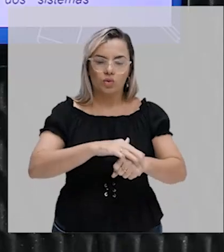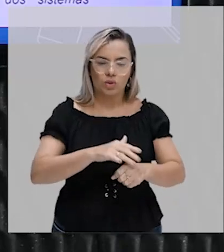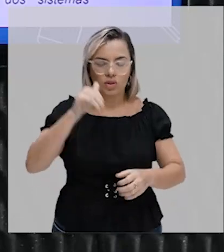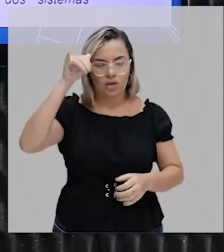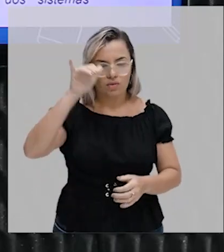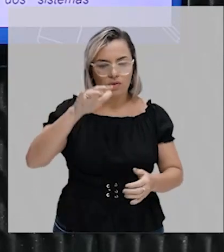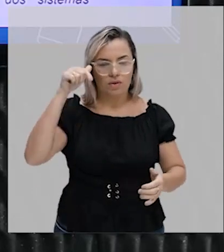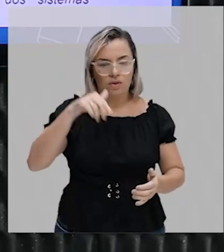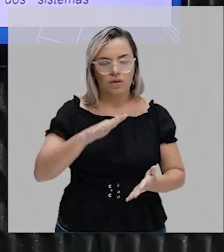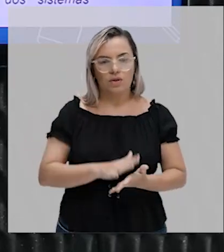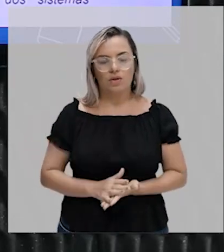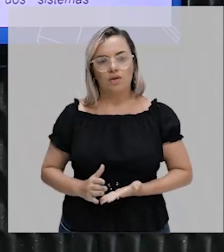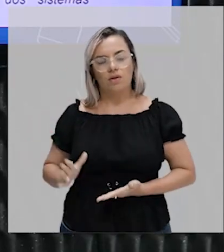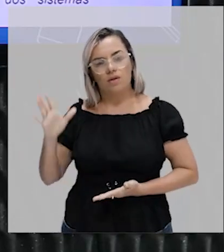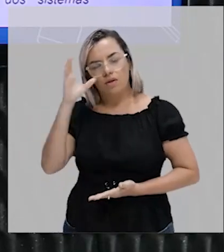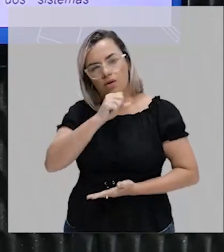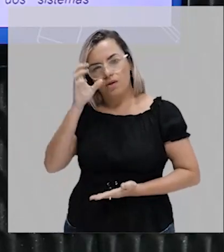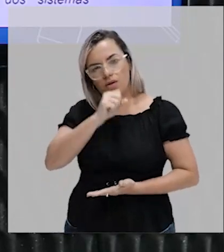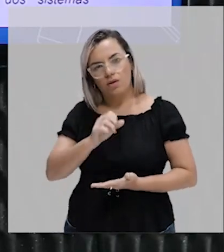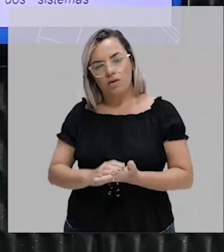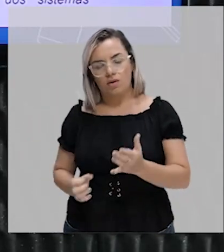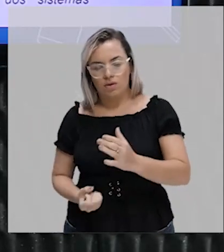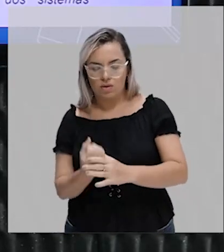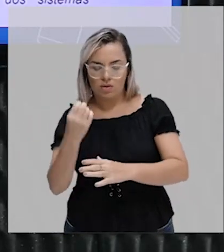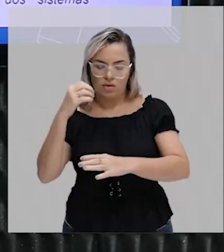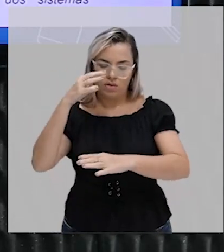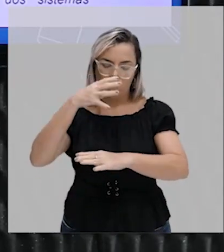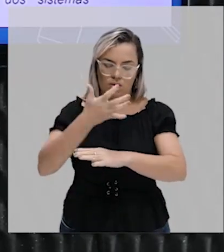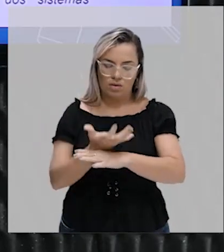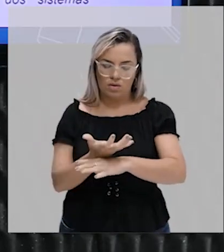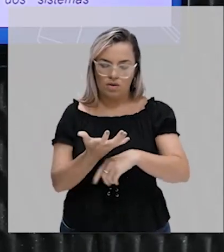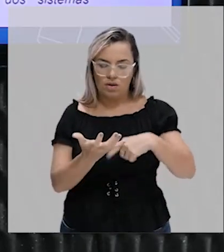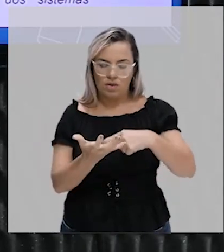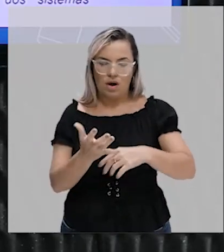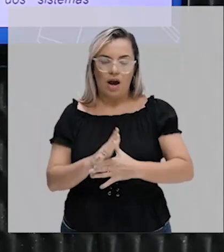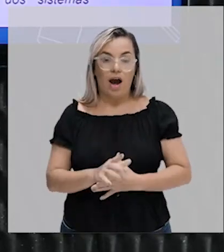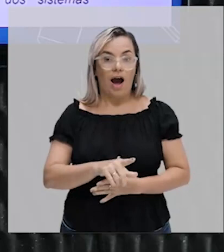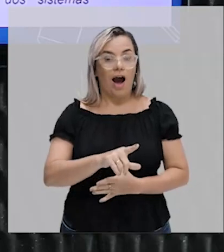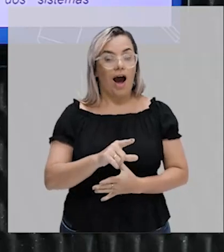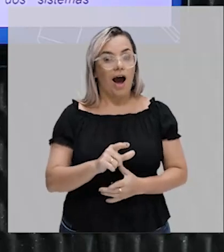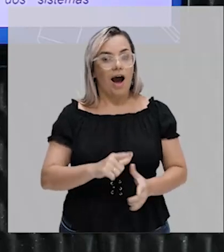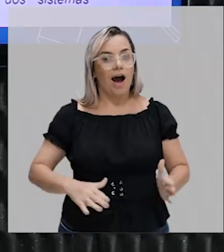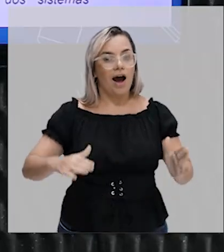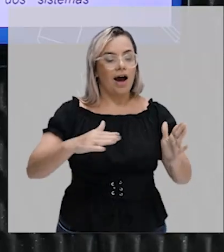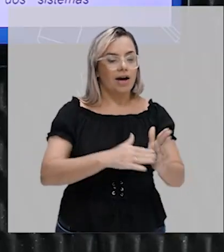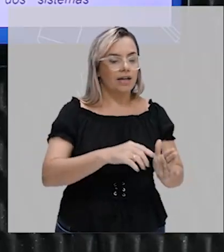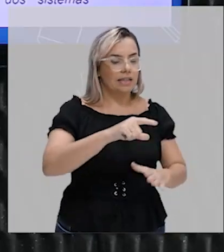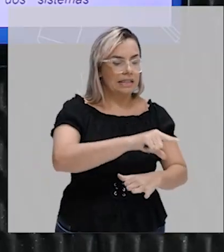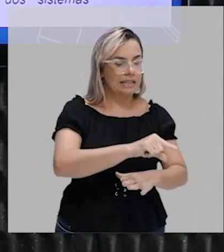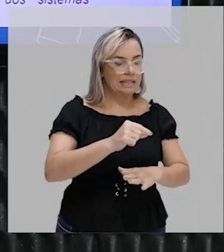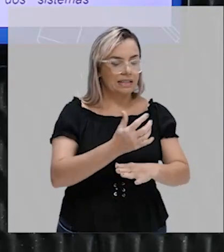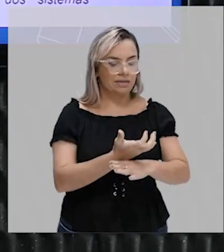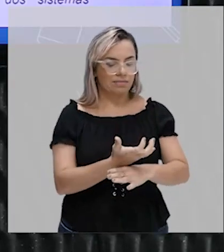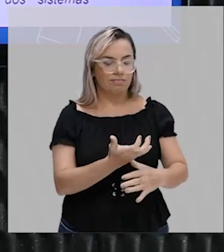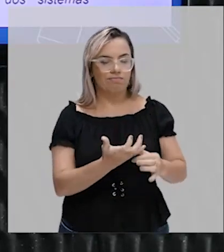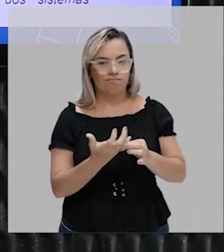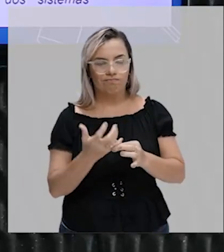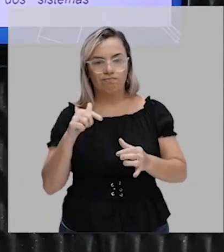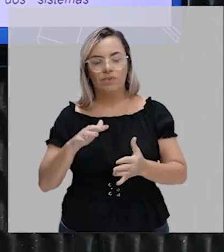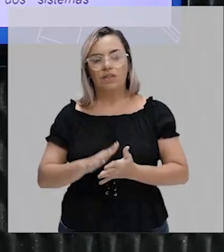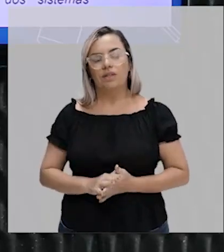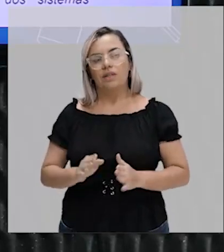prazo mais rápido do período de plantio até o período da colheita. São alimentos que, por exemplo, né, tem mais tempo aí